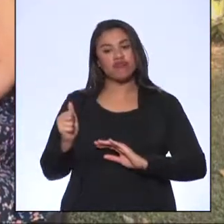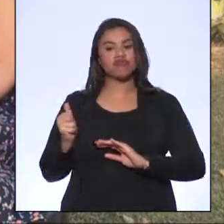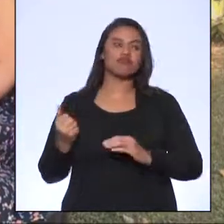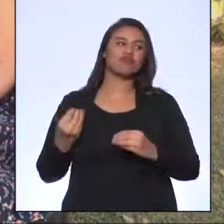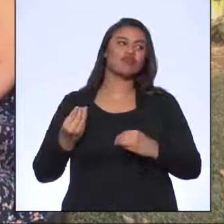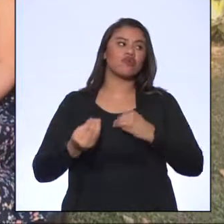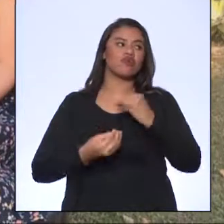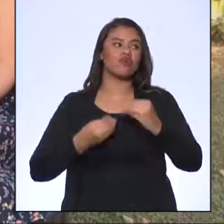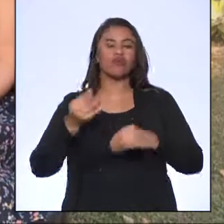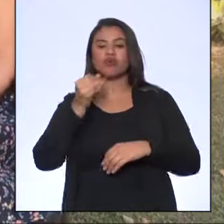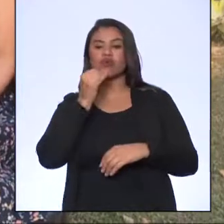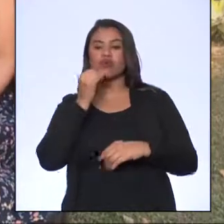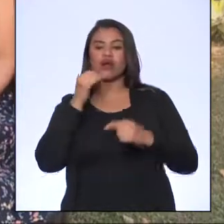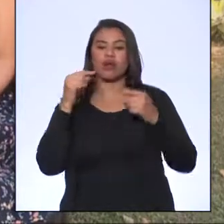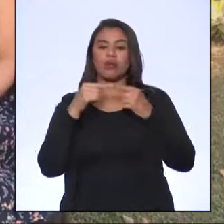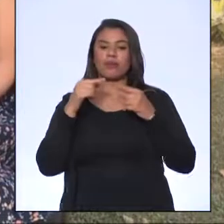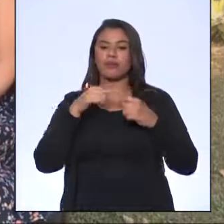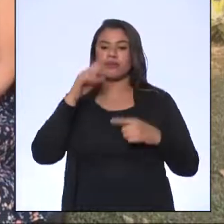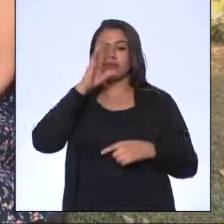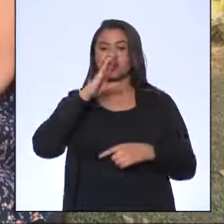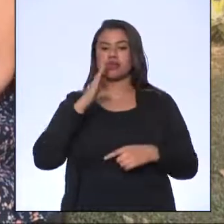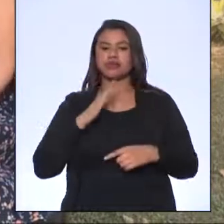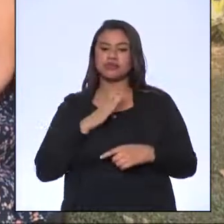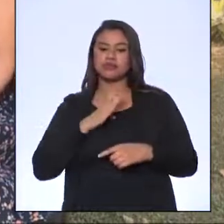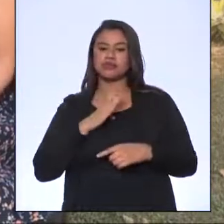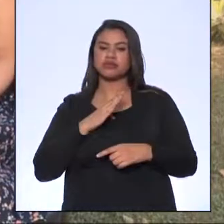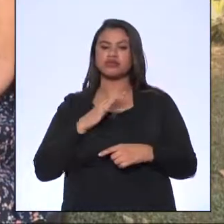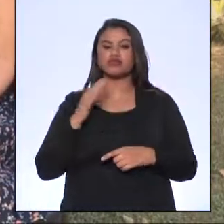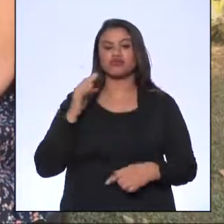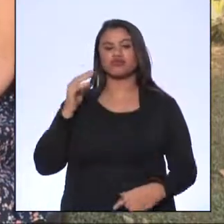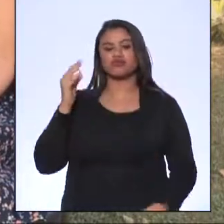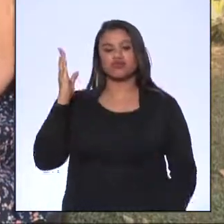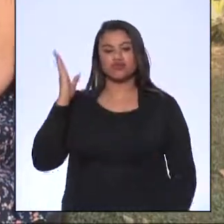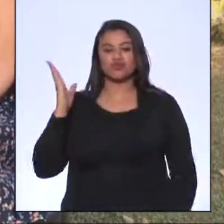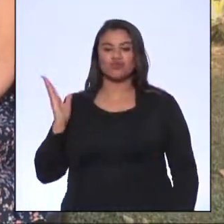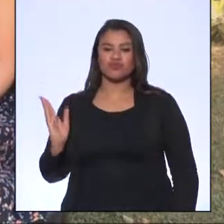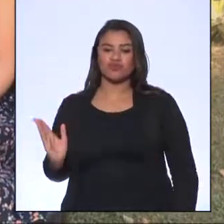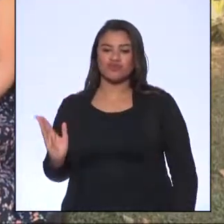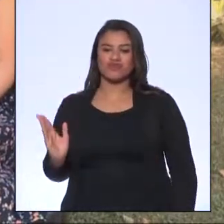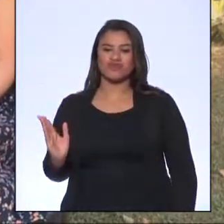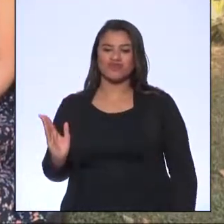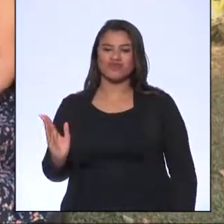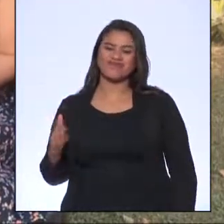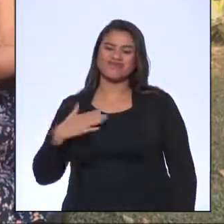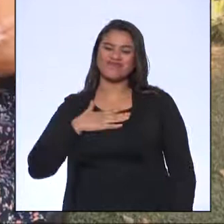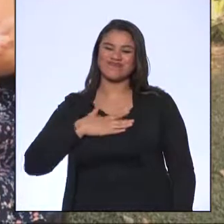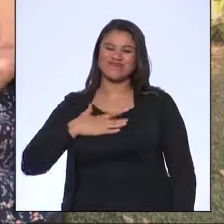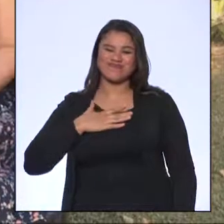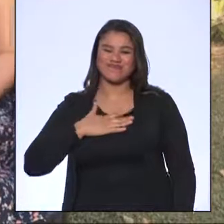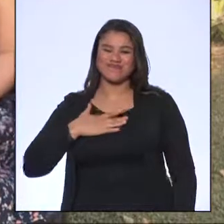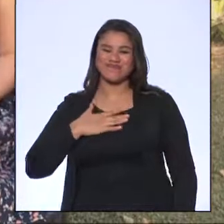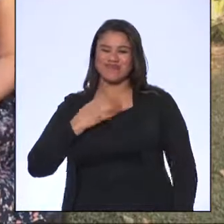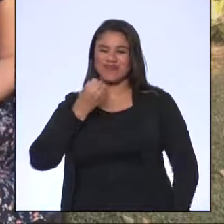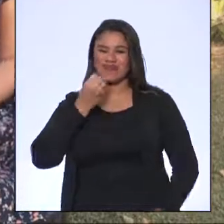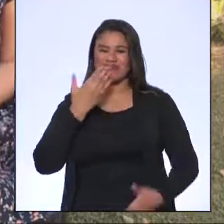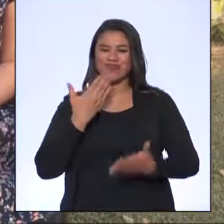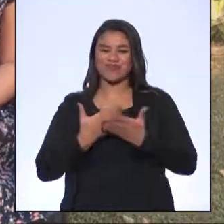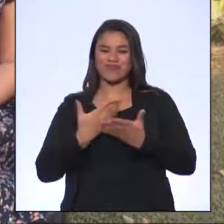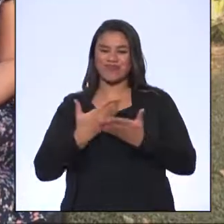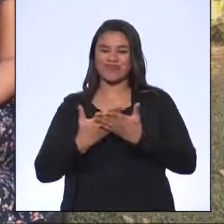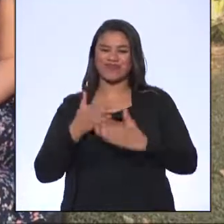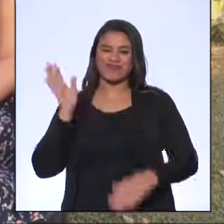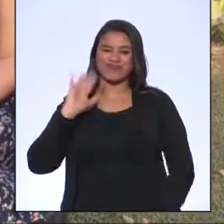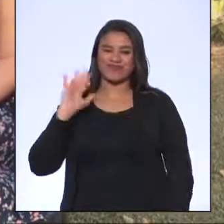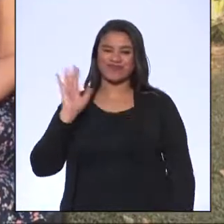à história do Brasil, como Moçambique, Angola e Congo. Espero que tenha gostado, tenha uma boa aula e até